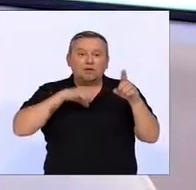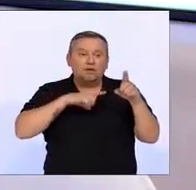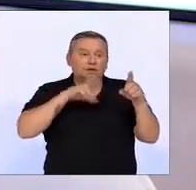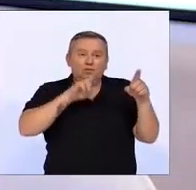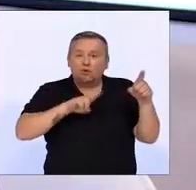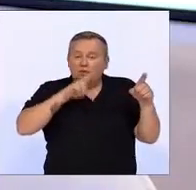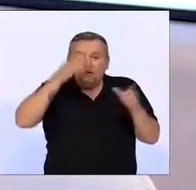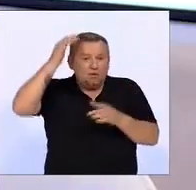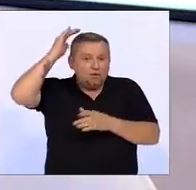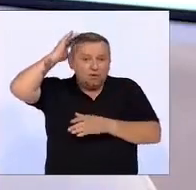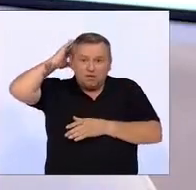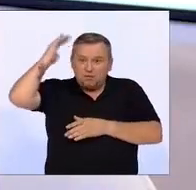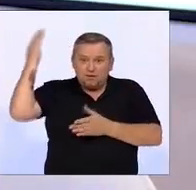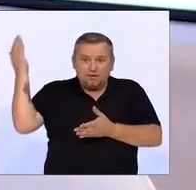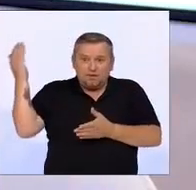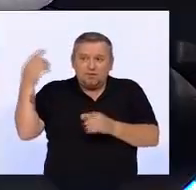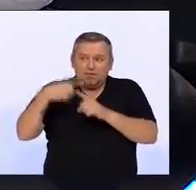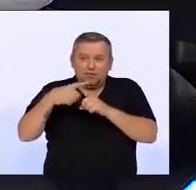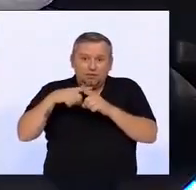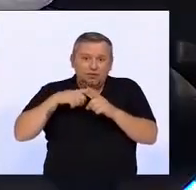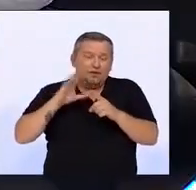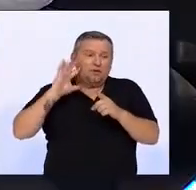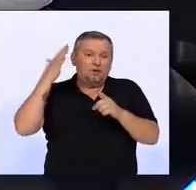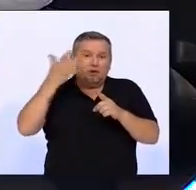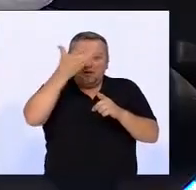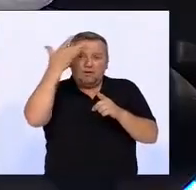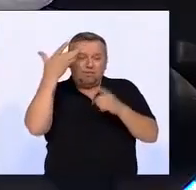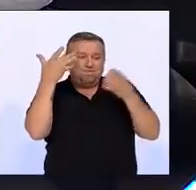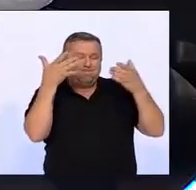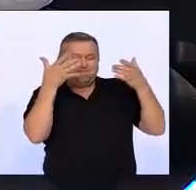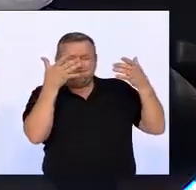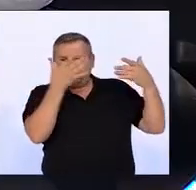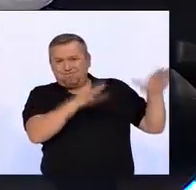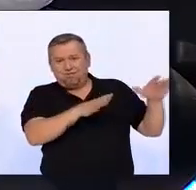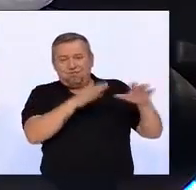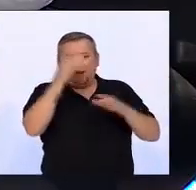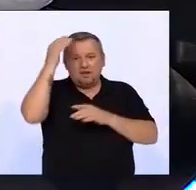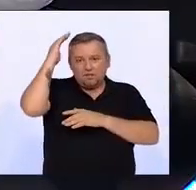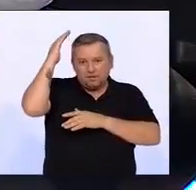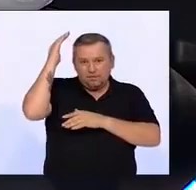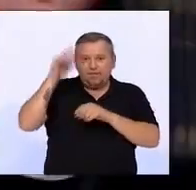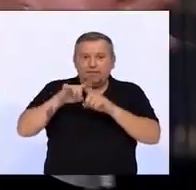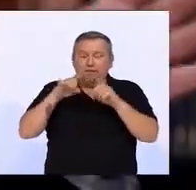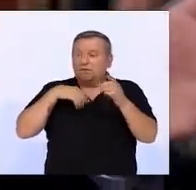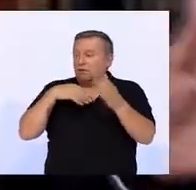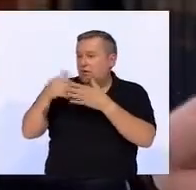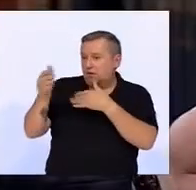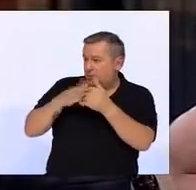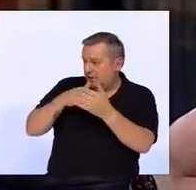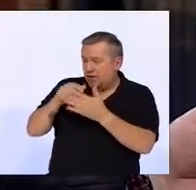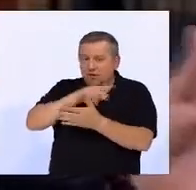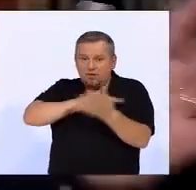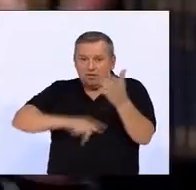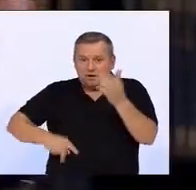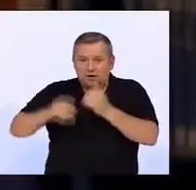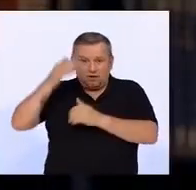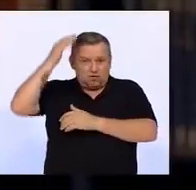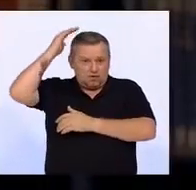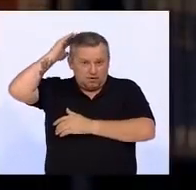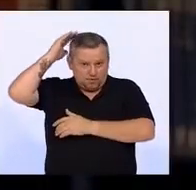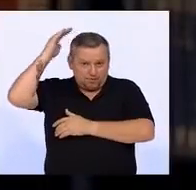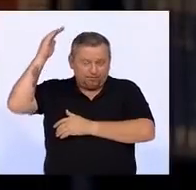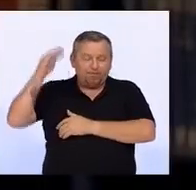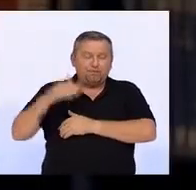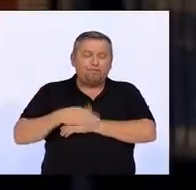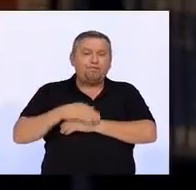presidente Temer pelo índice de rejeição que ele tem. Mas eu diria o seguinte, não, independente do presidente Temer, eu